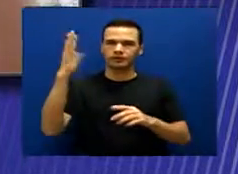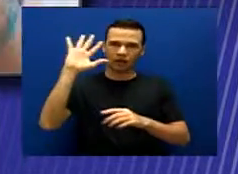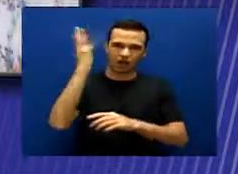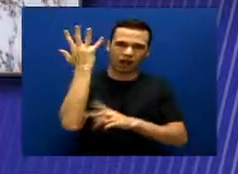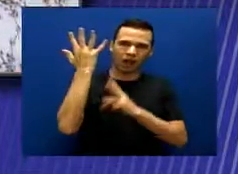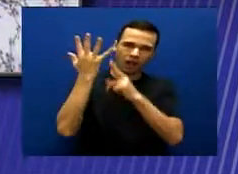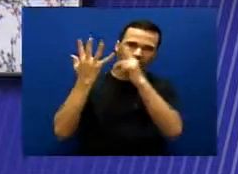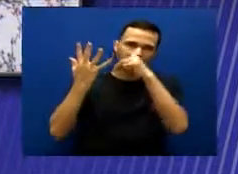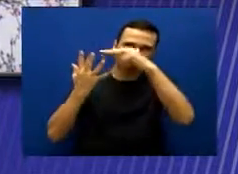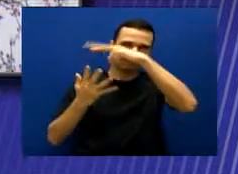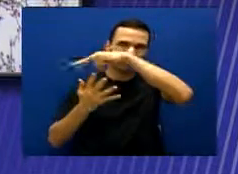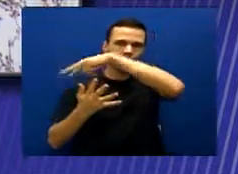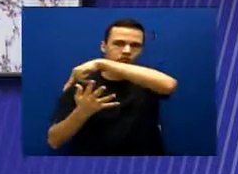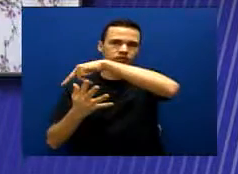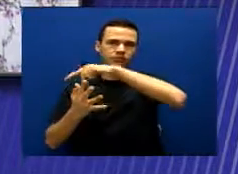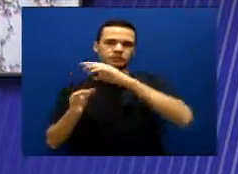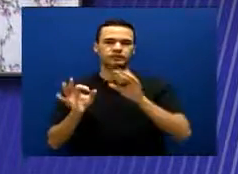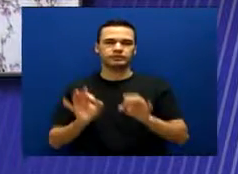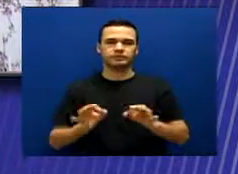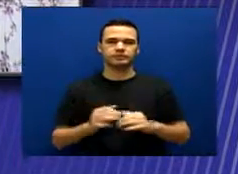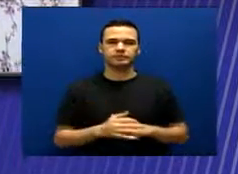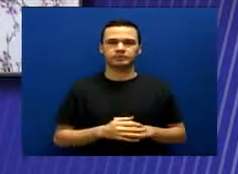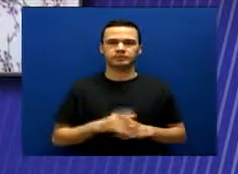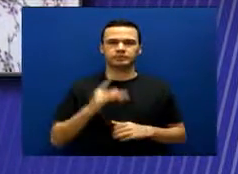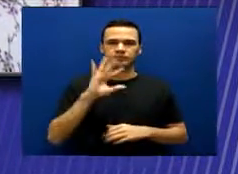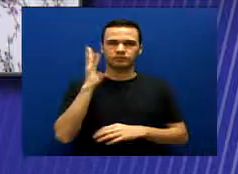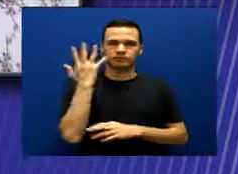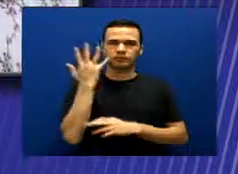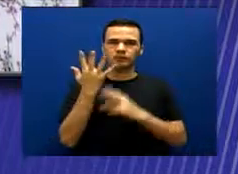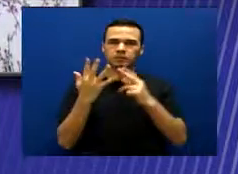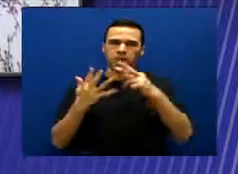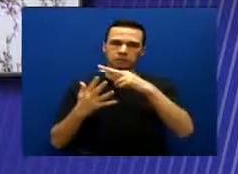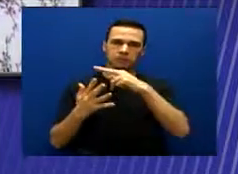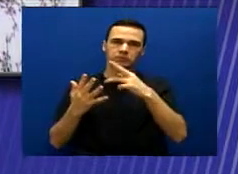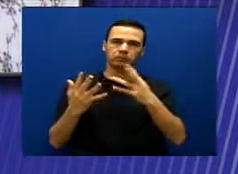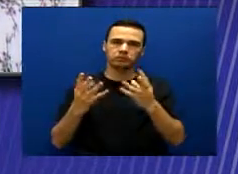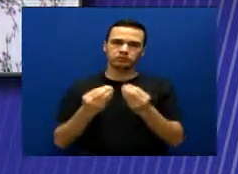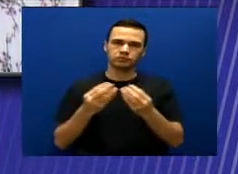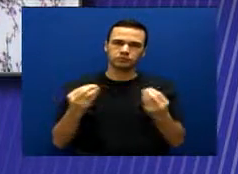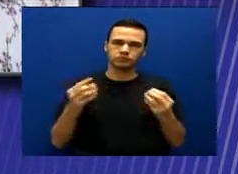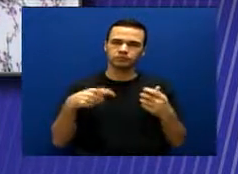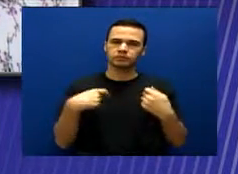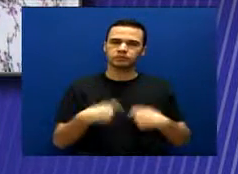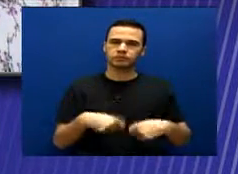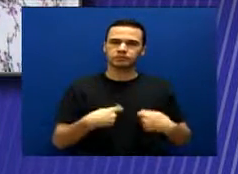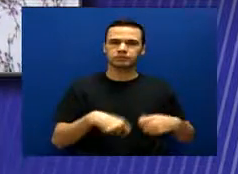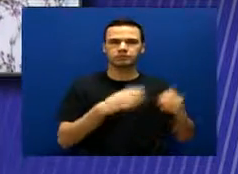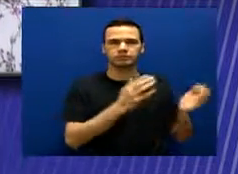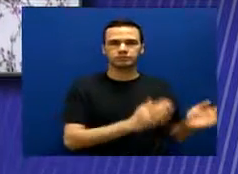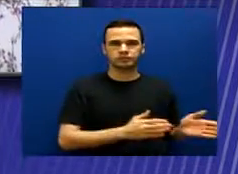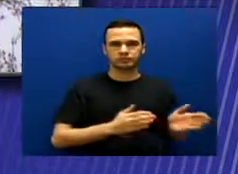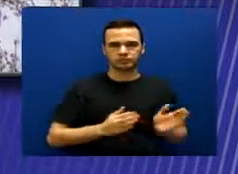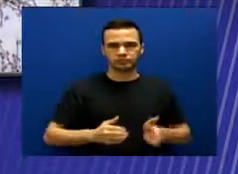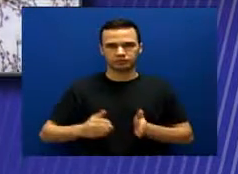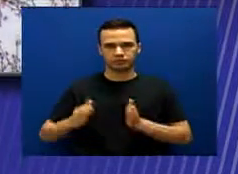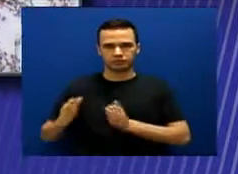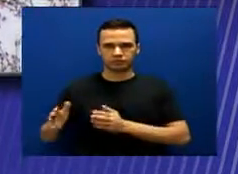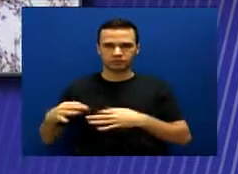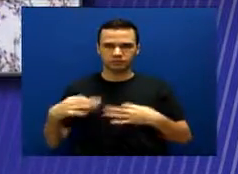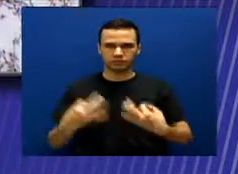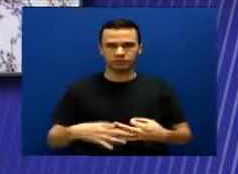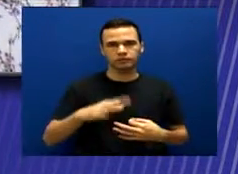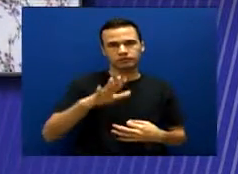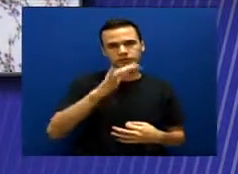sim, a vereadora sim. De uma parte. O quando é poda drástica ou não. Enfim, tudo isso tem que ser levado em conta. Agora, se